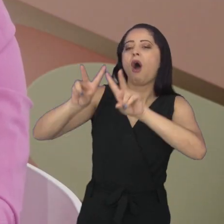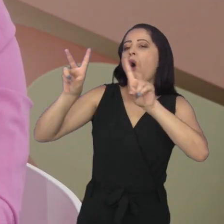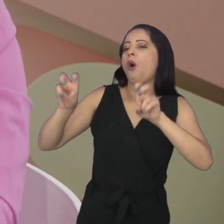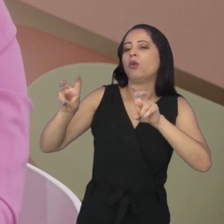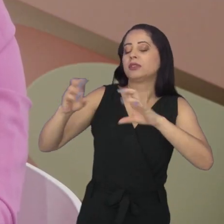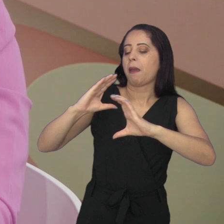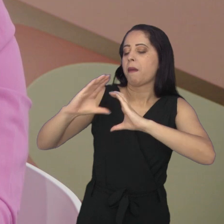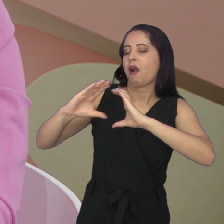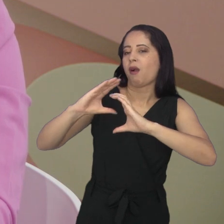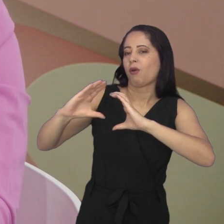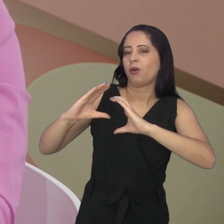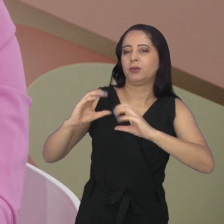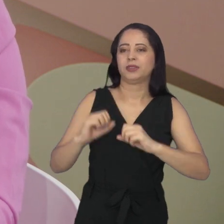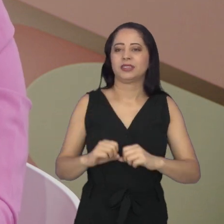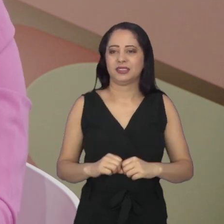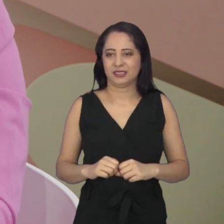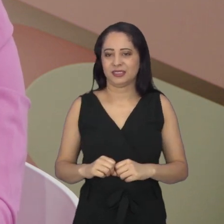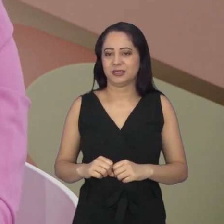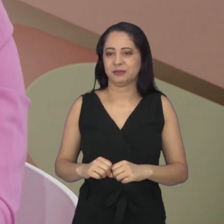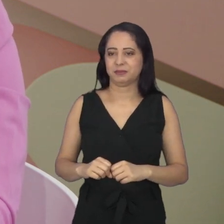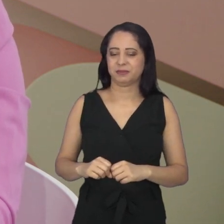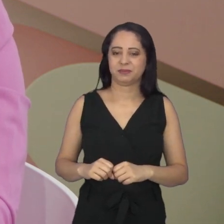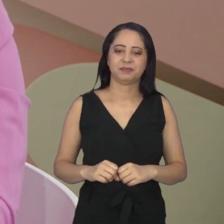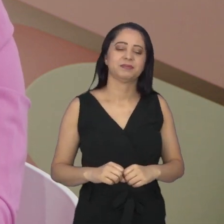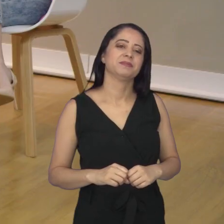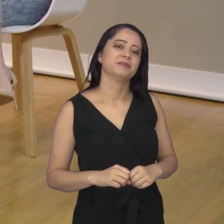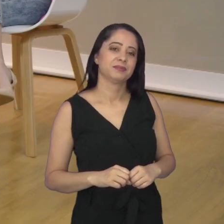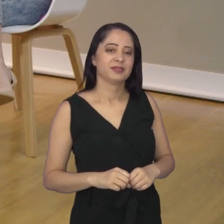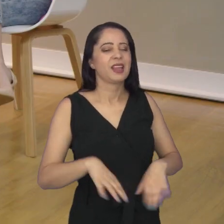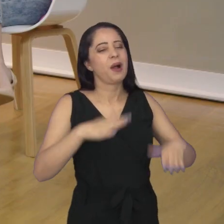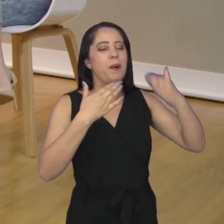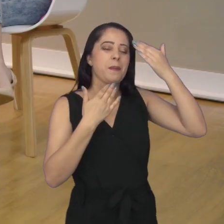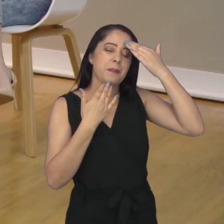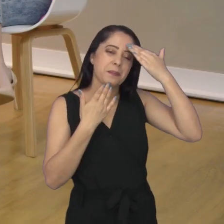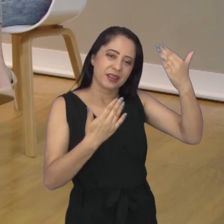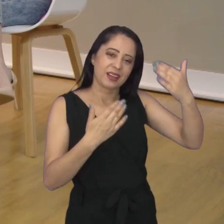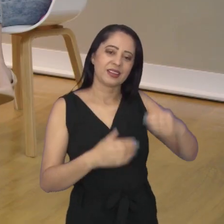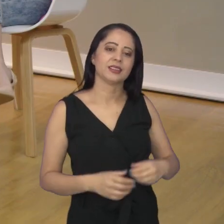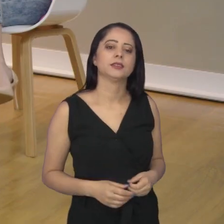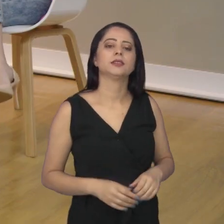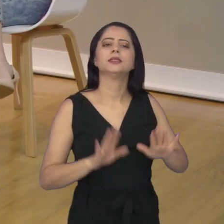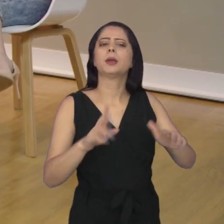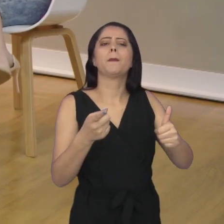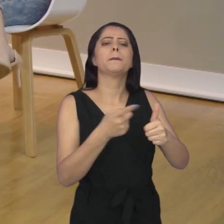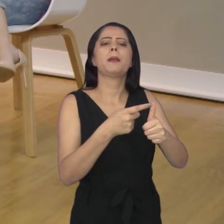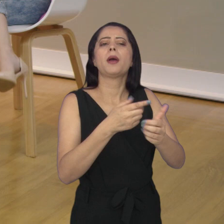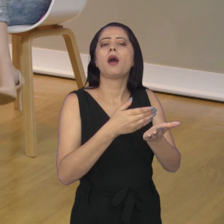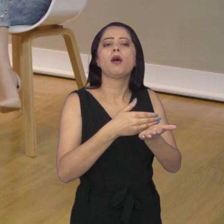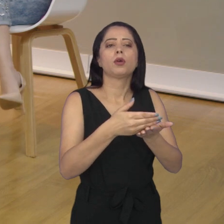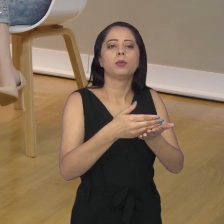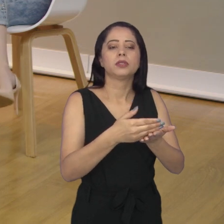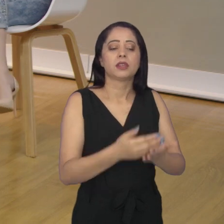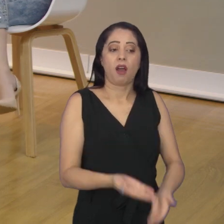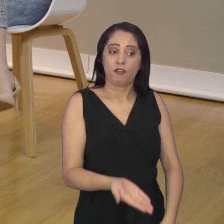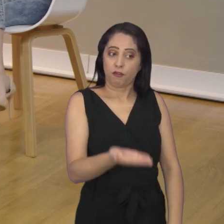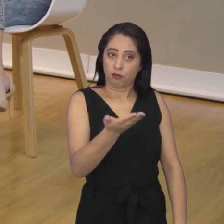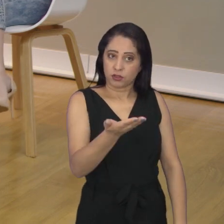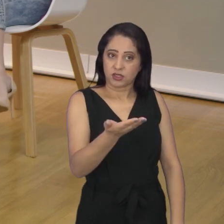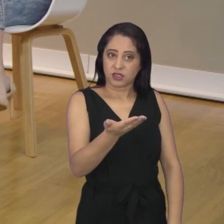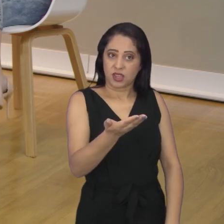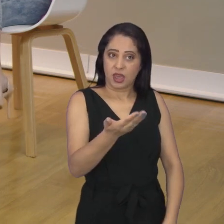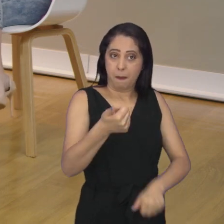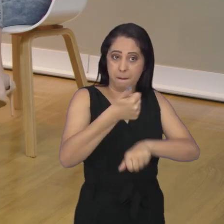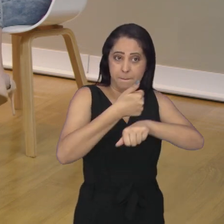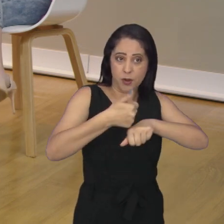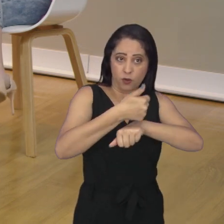sobre comunicação para todo mundo que está assistindo aqui seu programa. Nós que agradecemos. Mari, para a gente começar, Vamos a sua lá. carreira teve uma